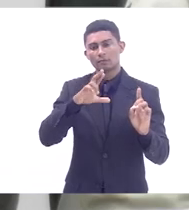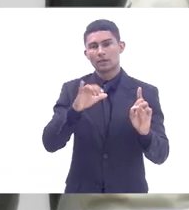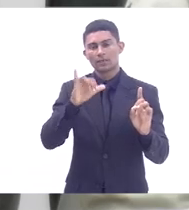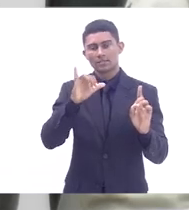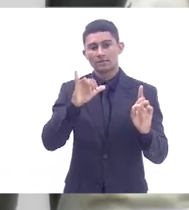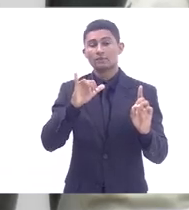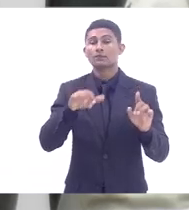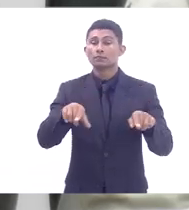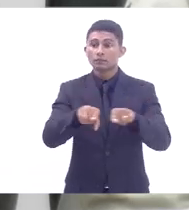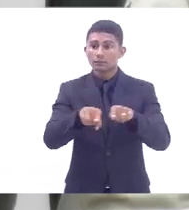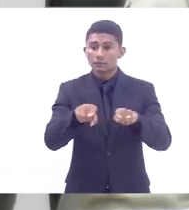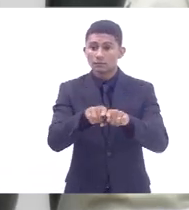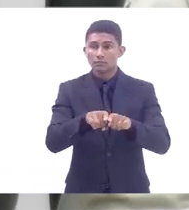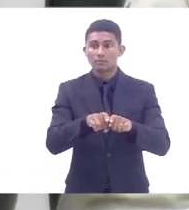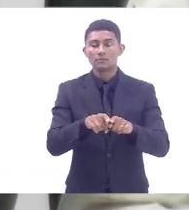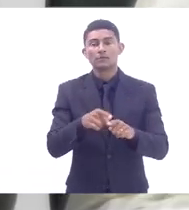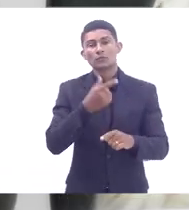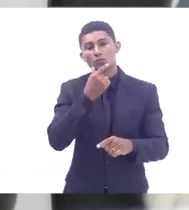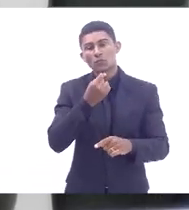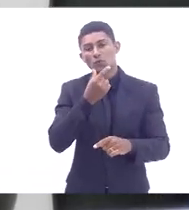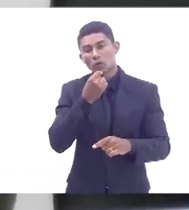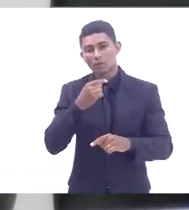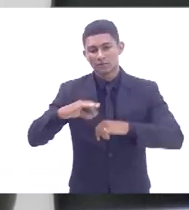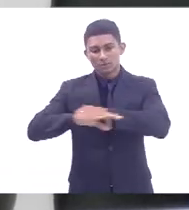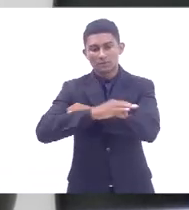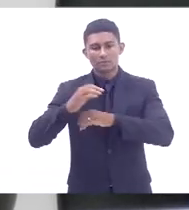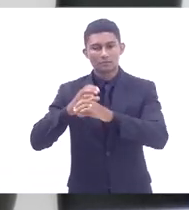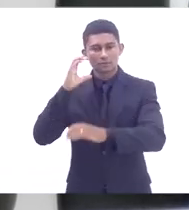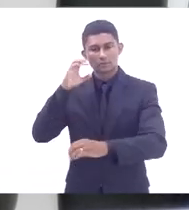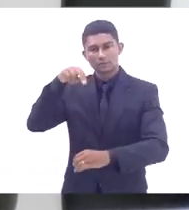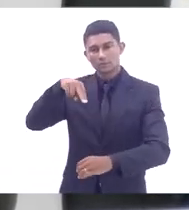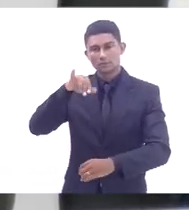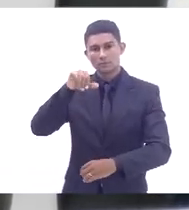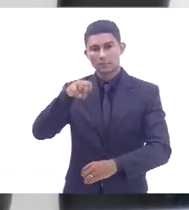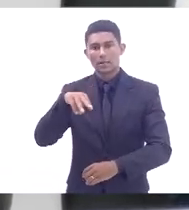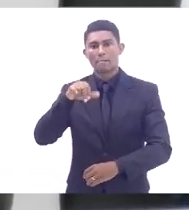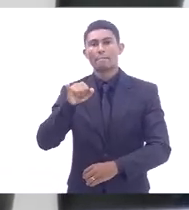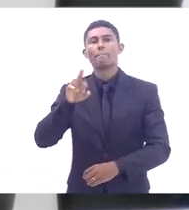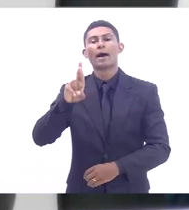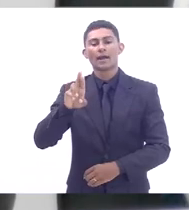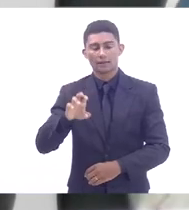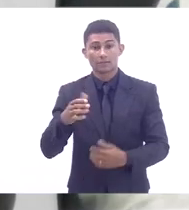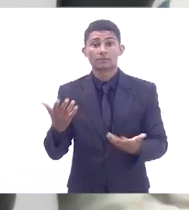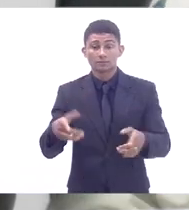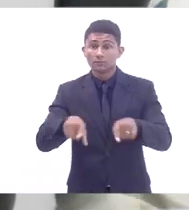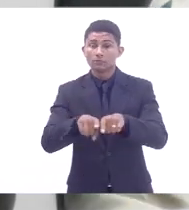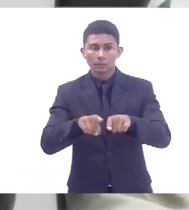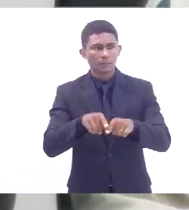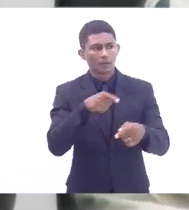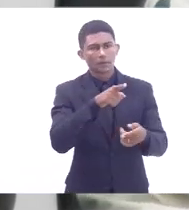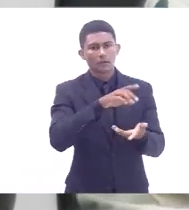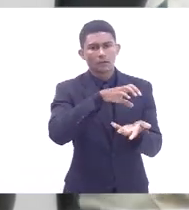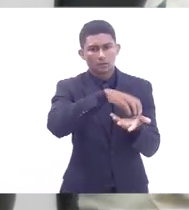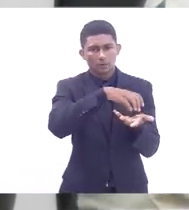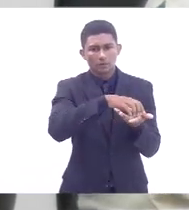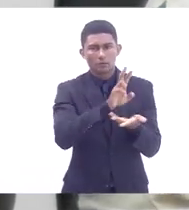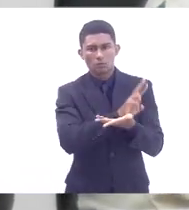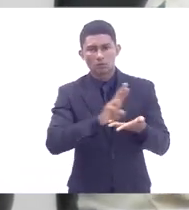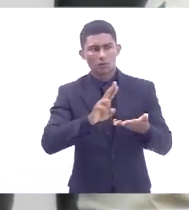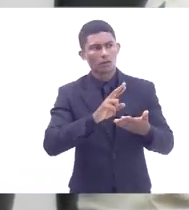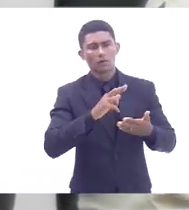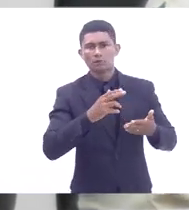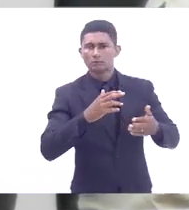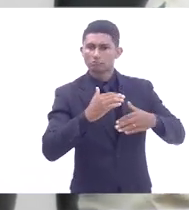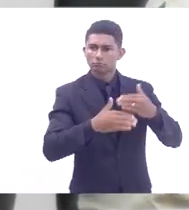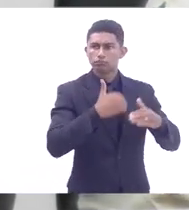Leonel Brizola e contras em alocar em Maia a universidade que atenção super ao durante esse tempo então eu acho que seria muito